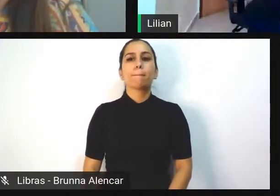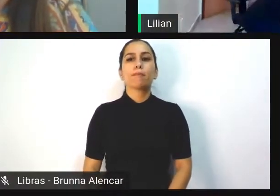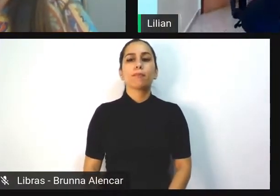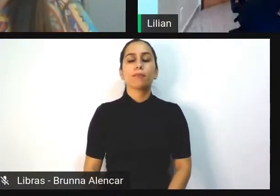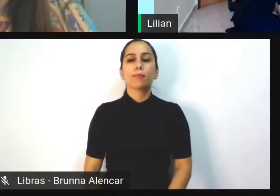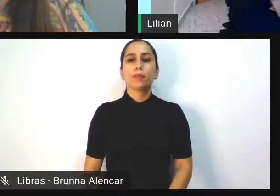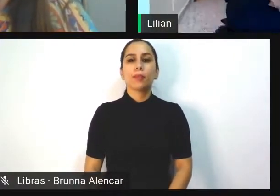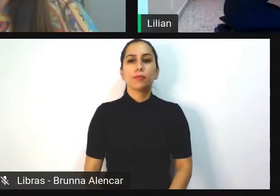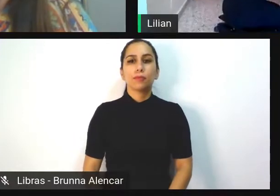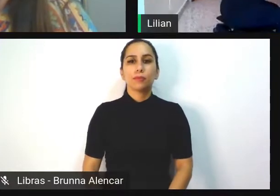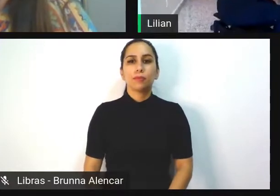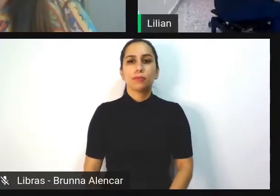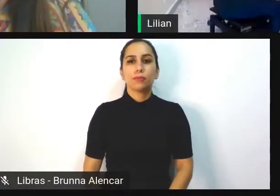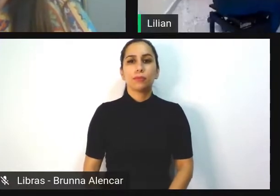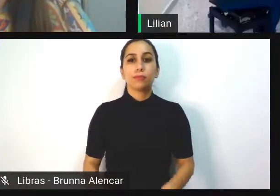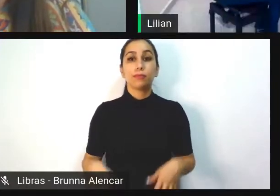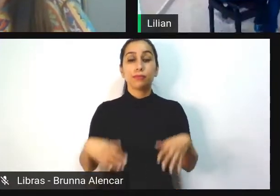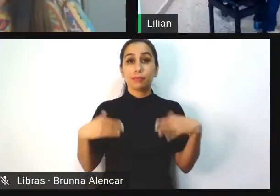Então,